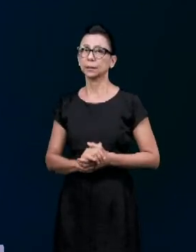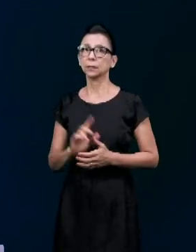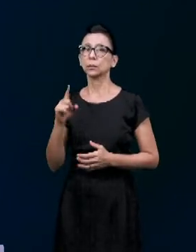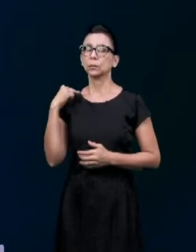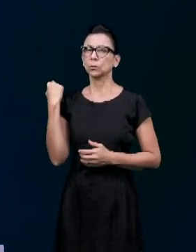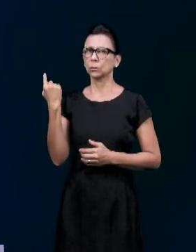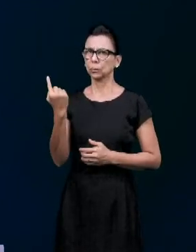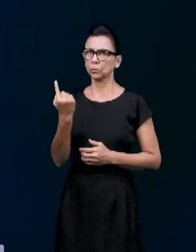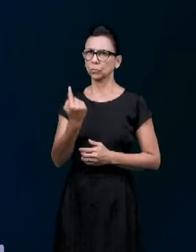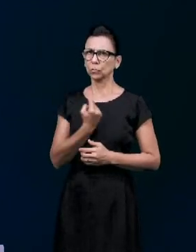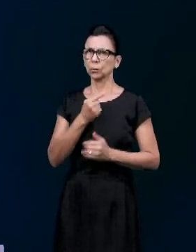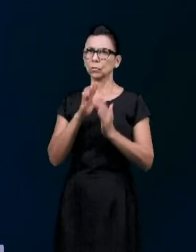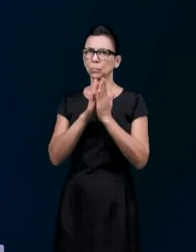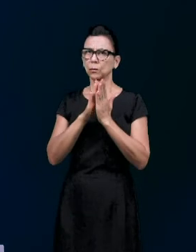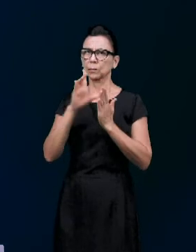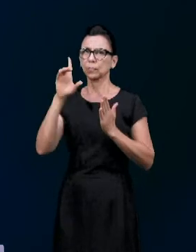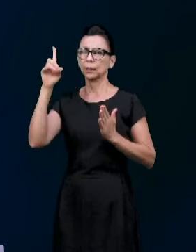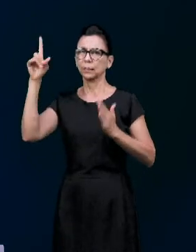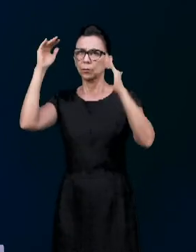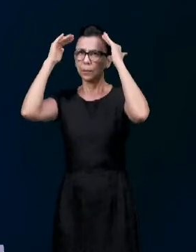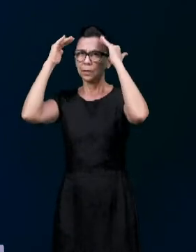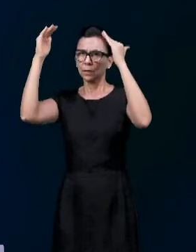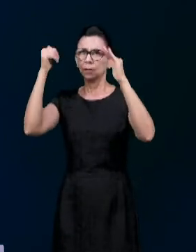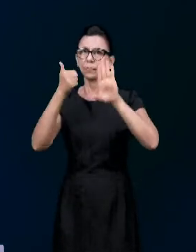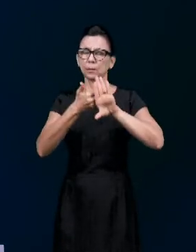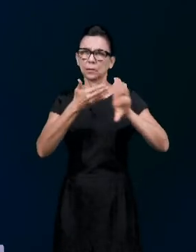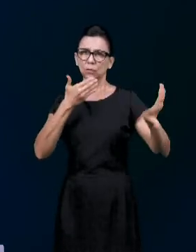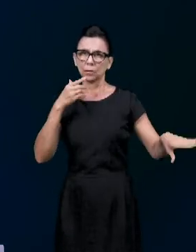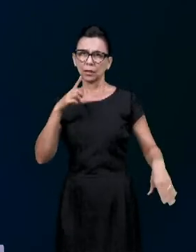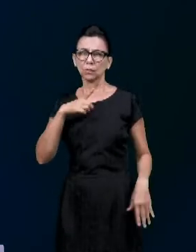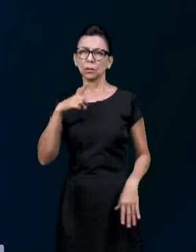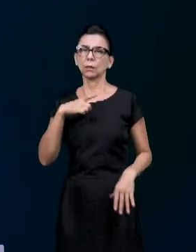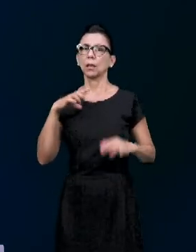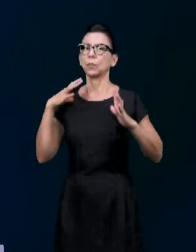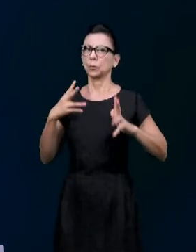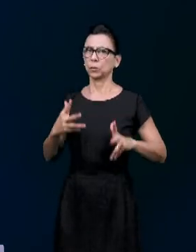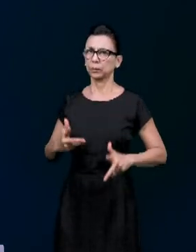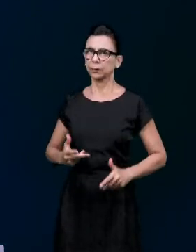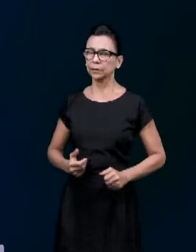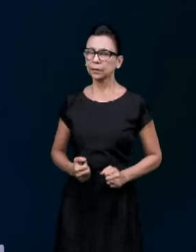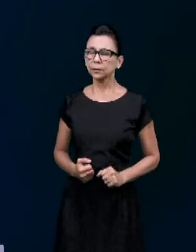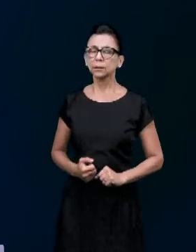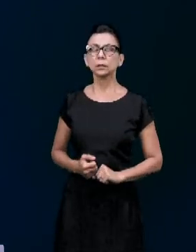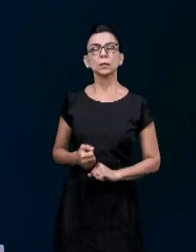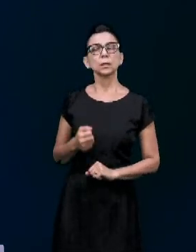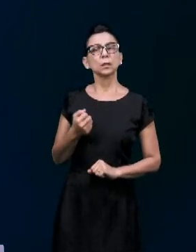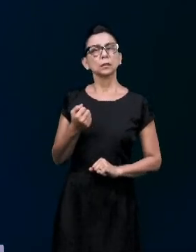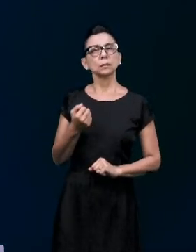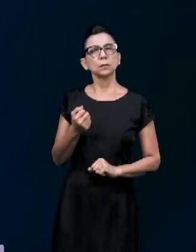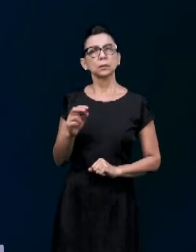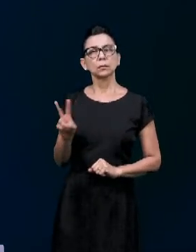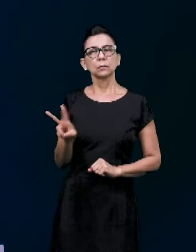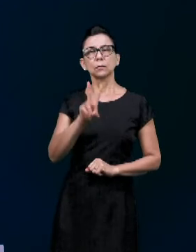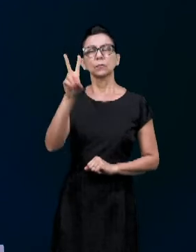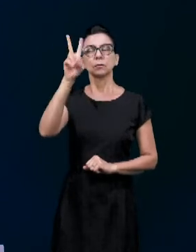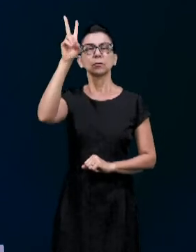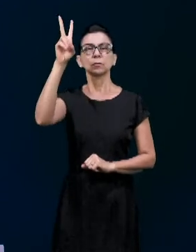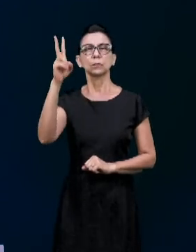e consagração, e reconhecemos que não existe nada mais valioso que a nossa